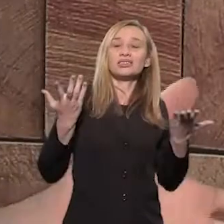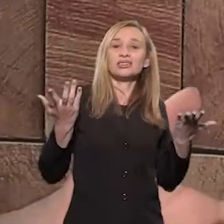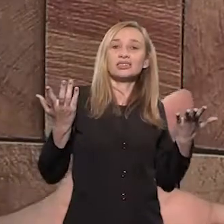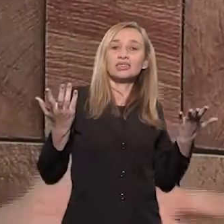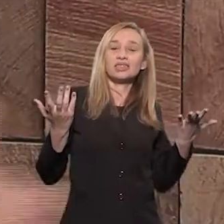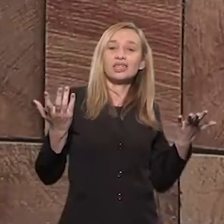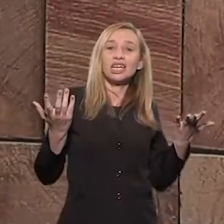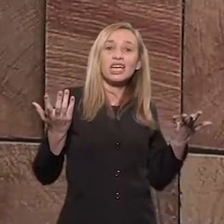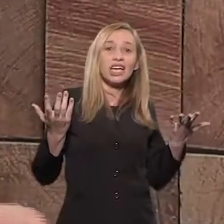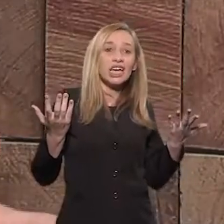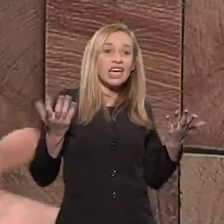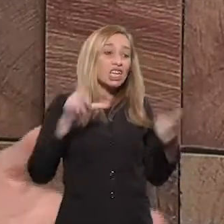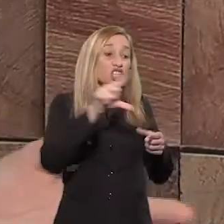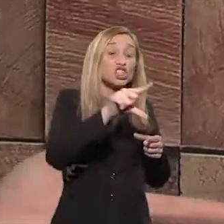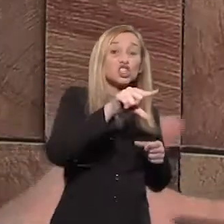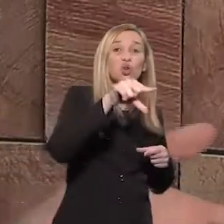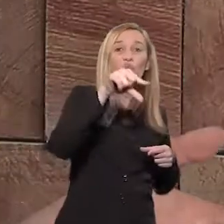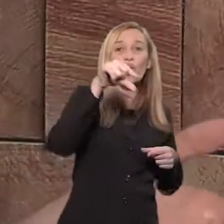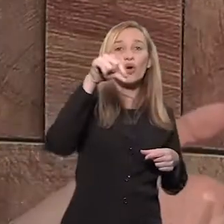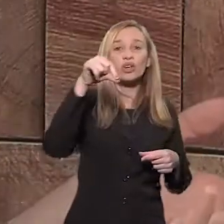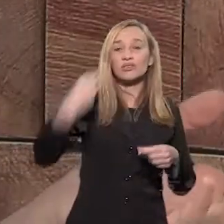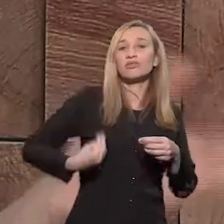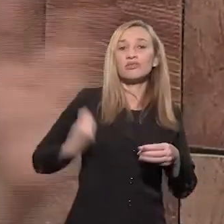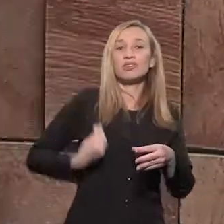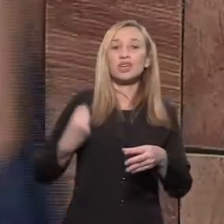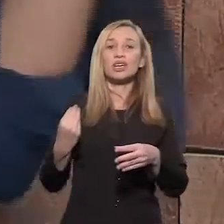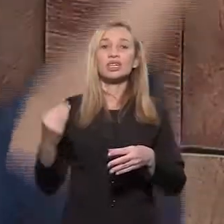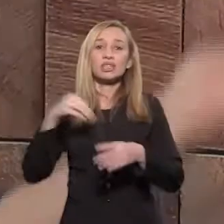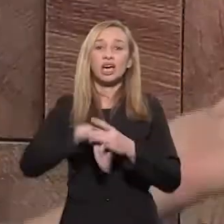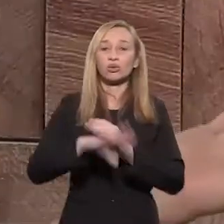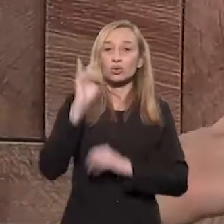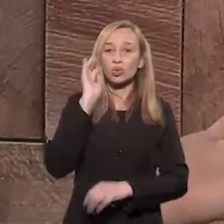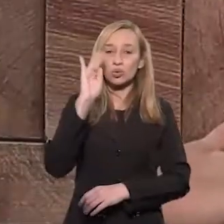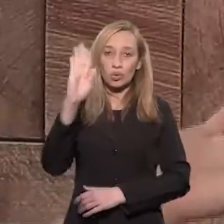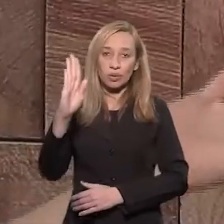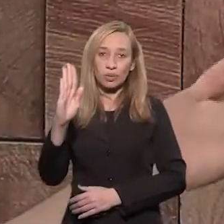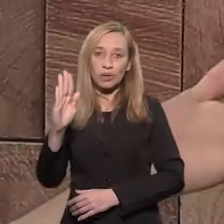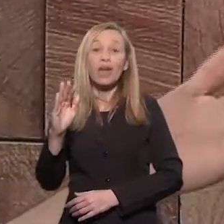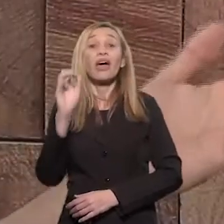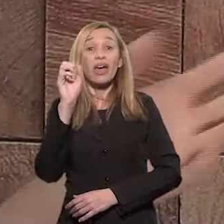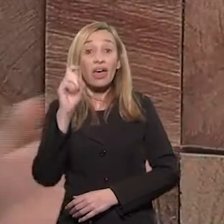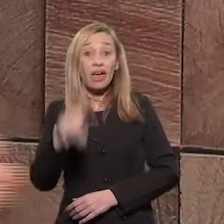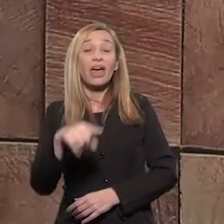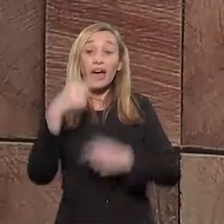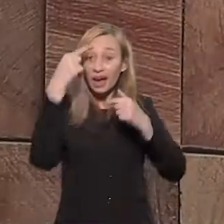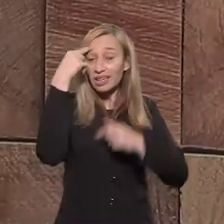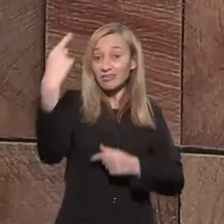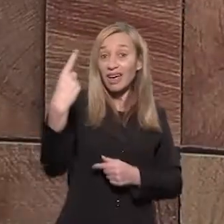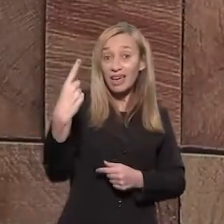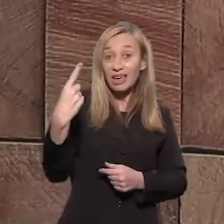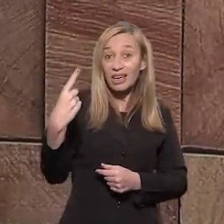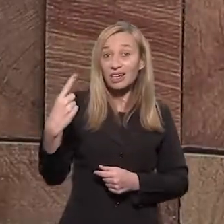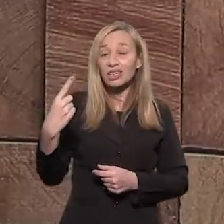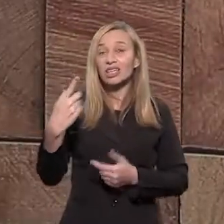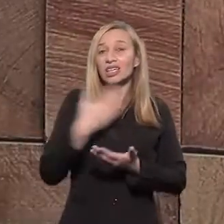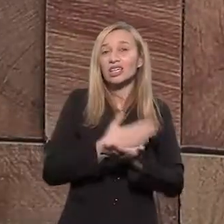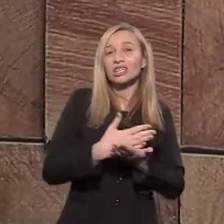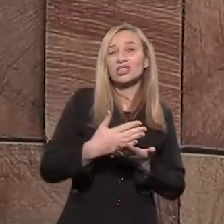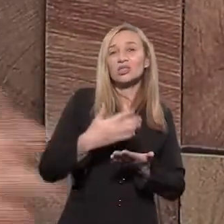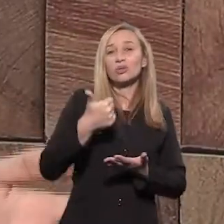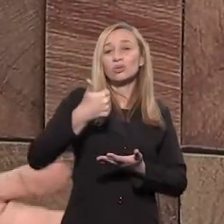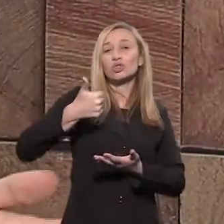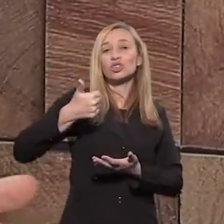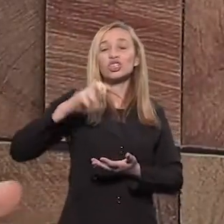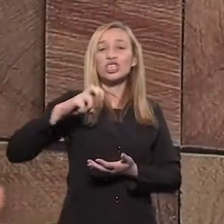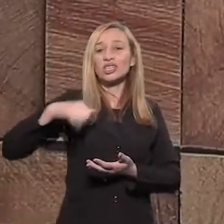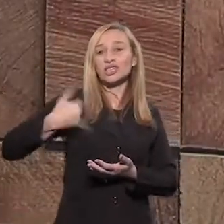a vida. Então ele escolhe viver no sonho, entendeu? Essa ideia que me veio aos